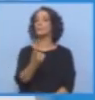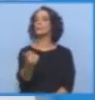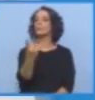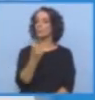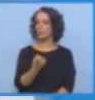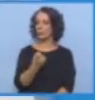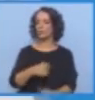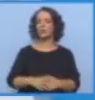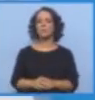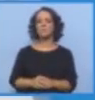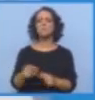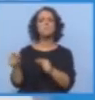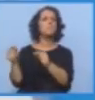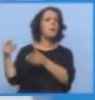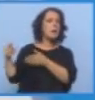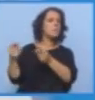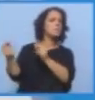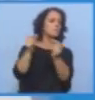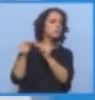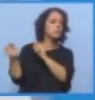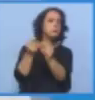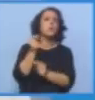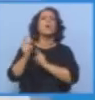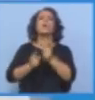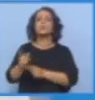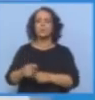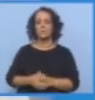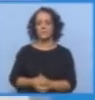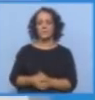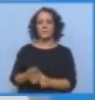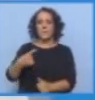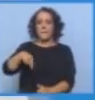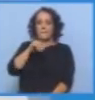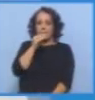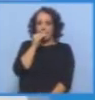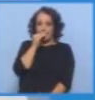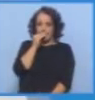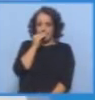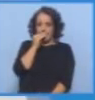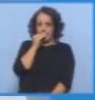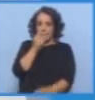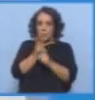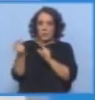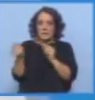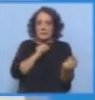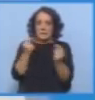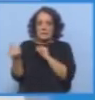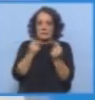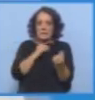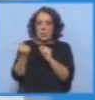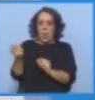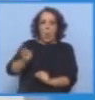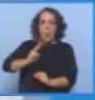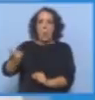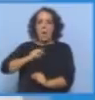que discutias no caminho? Eles ficaram calados, porque tinham discutido uns com os outros sobre qual deles